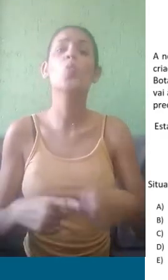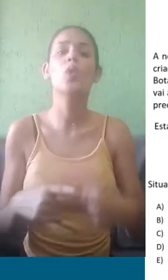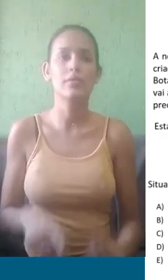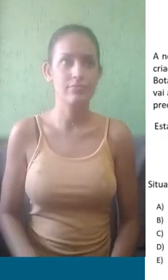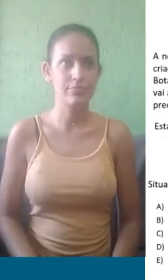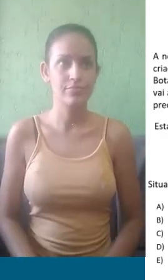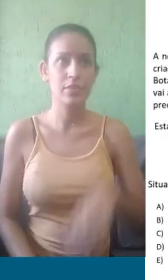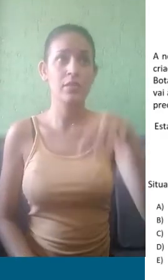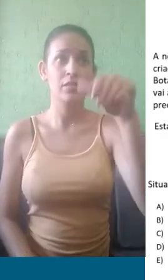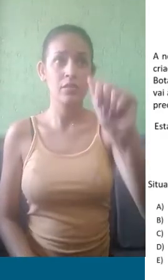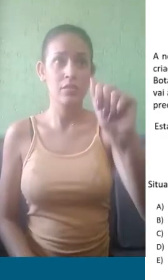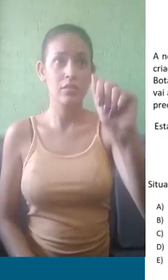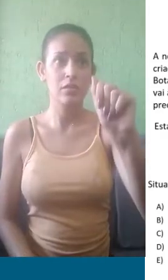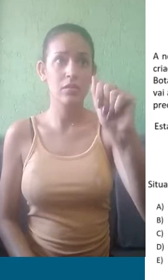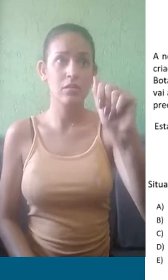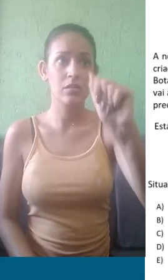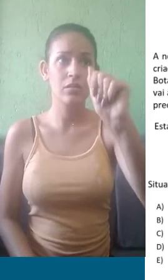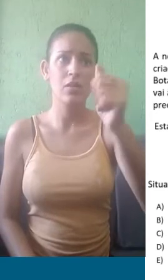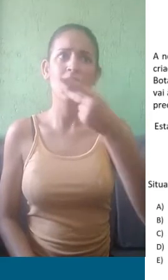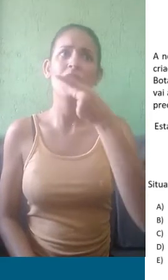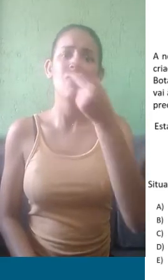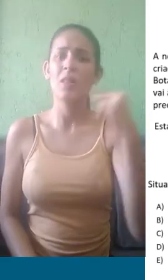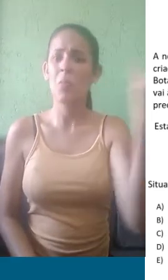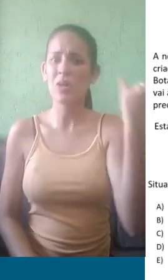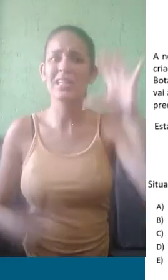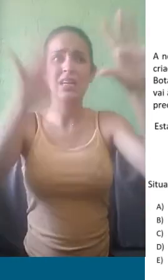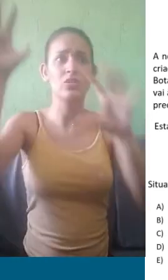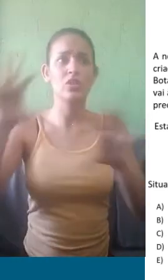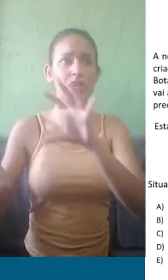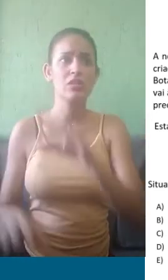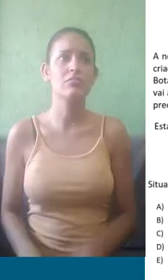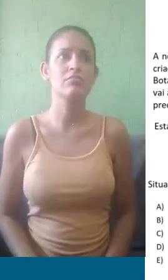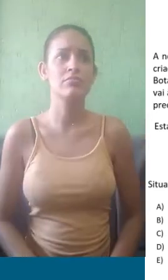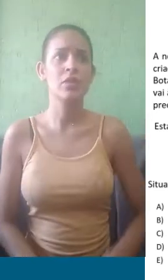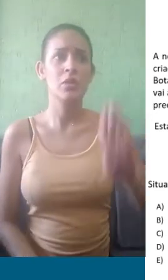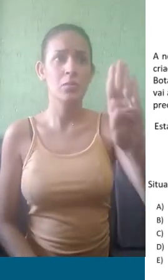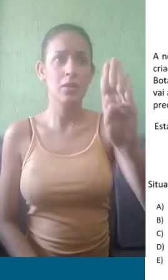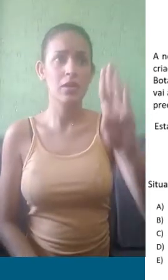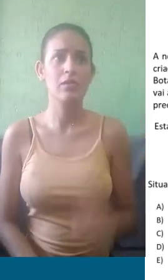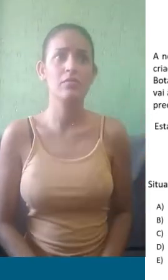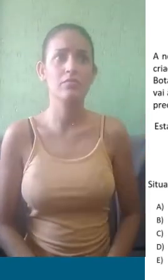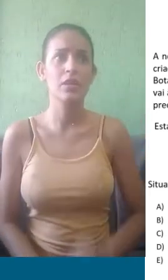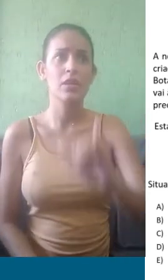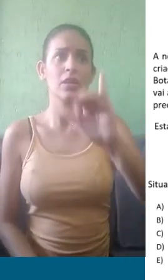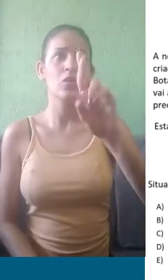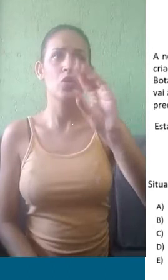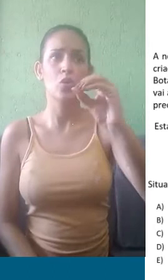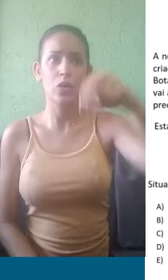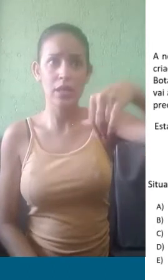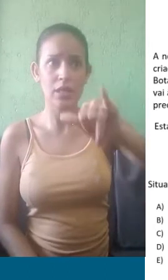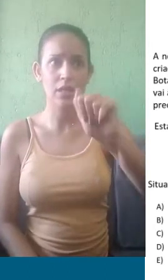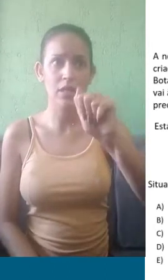Letra A. Releitura da importância do regionalismo Letra B. Ironia ou folhetim da tradição romântica